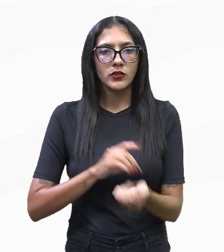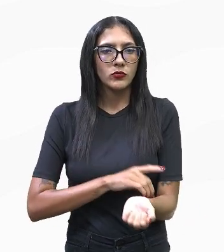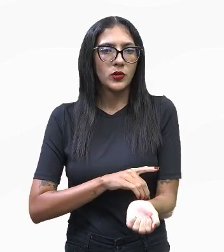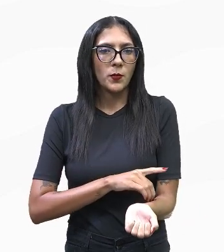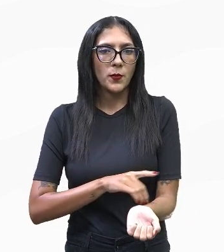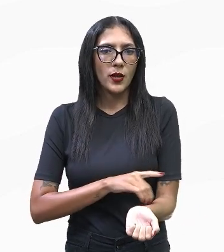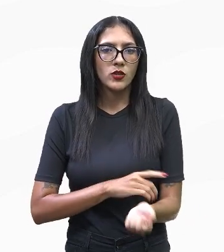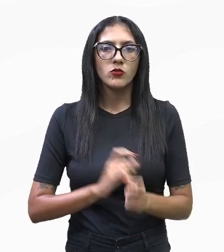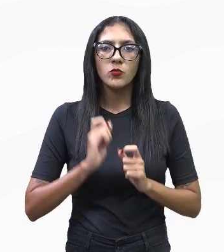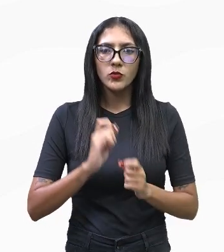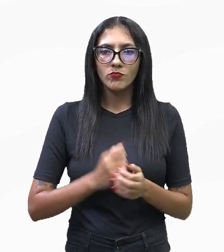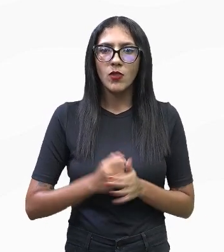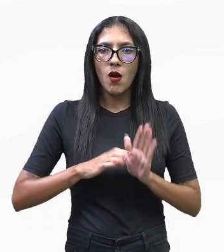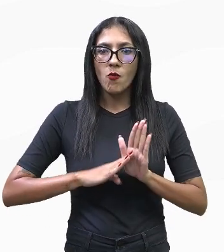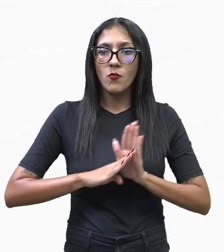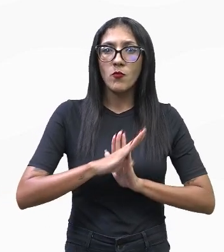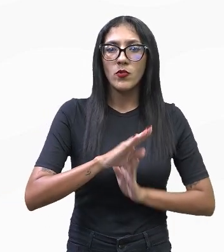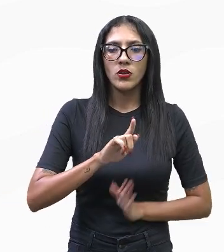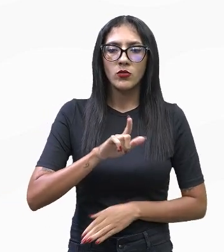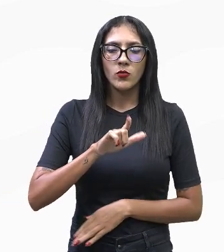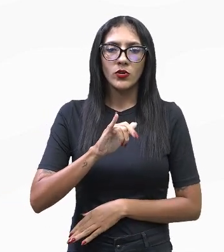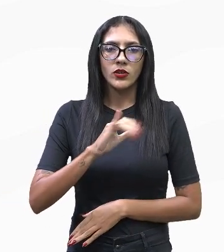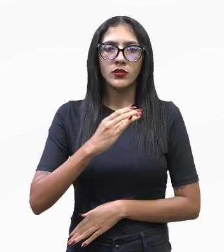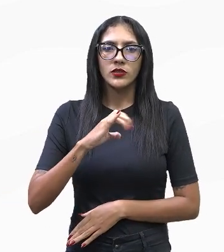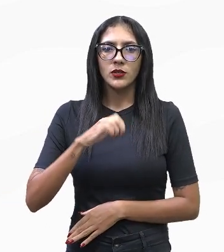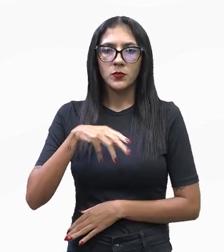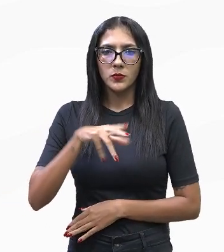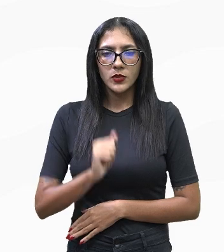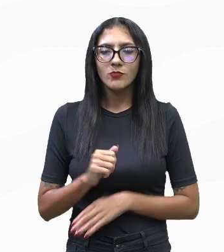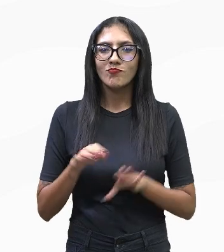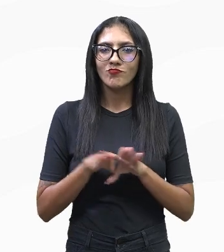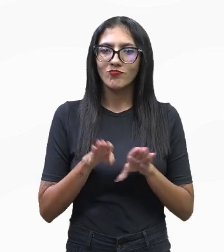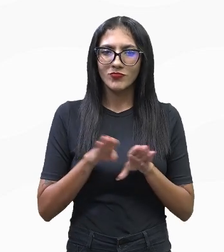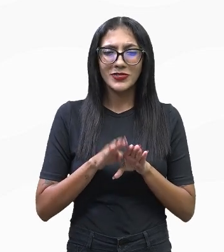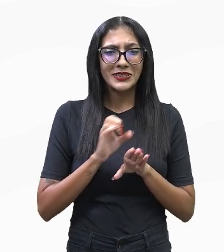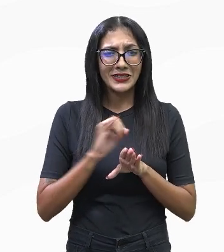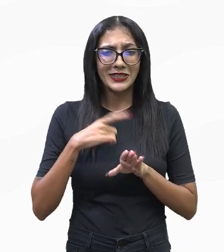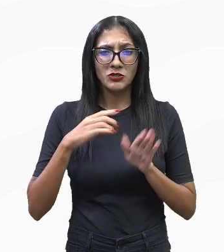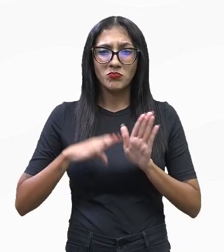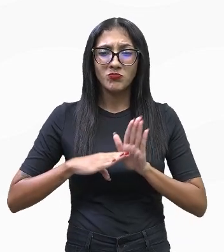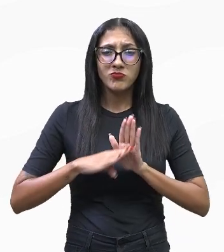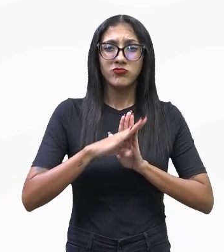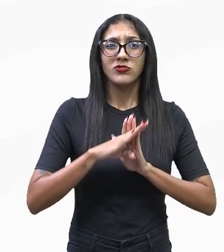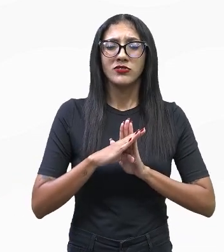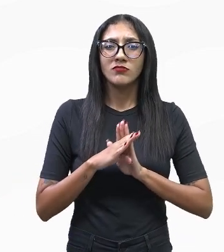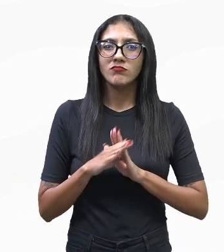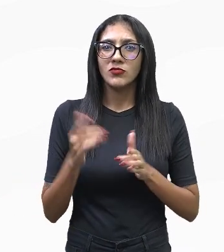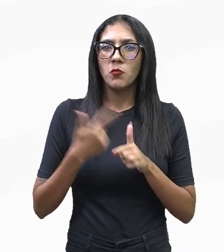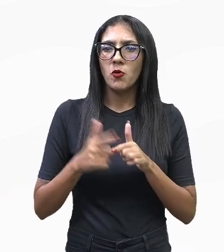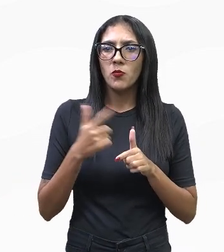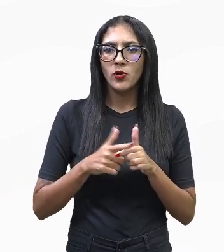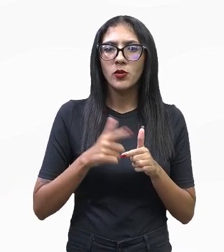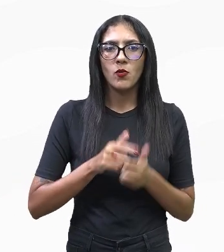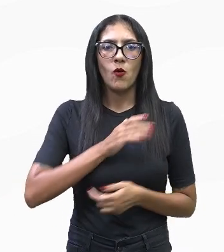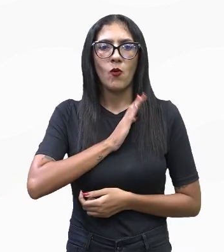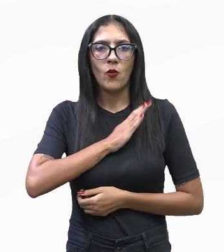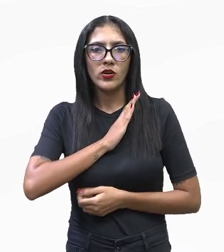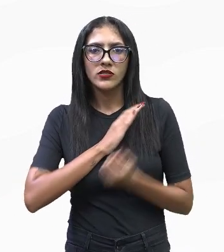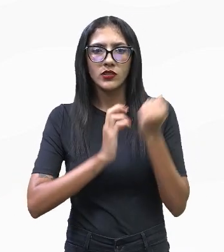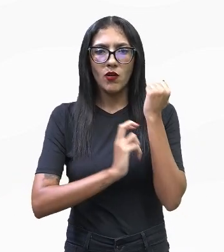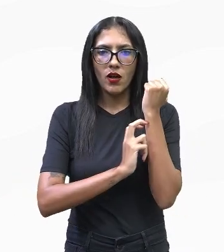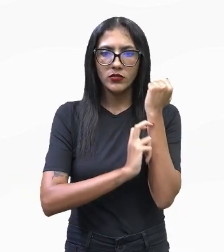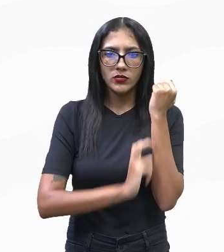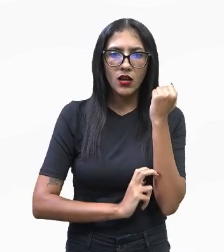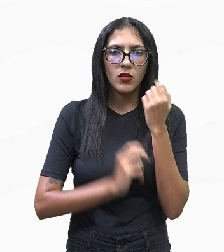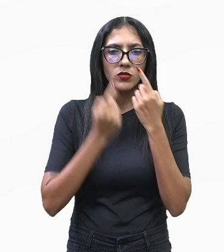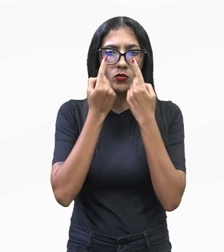pelo aumento da glicemia e as altas taxas podem levar a complicações no coração, nas artérias, nos olhos, rins